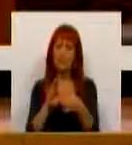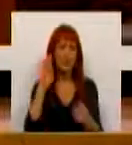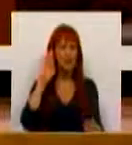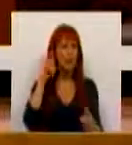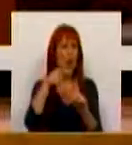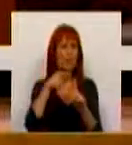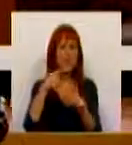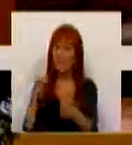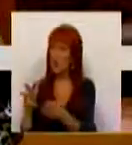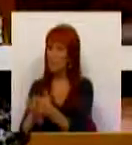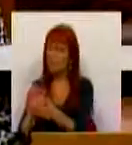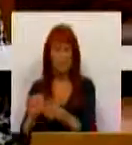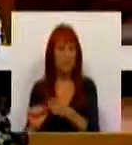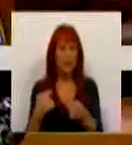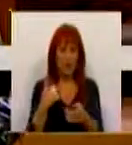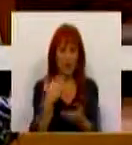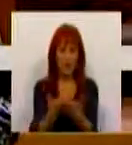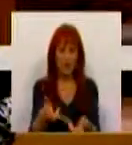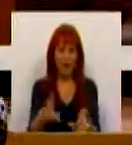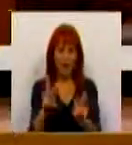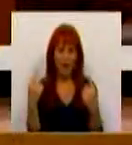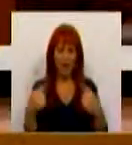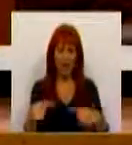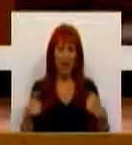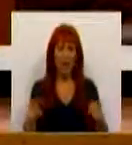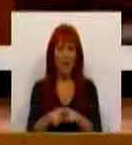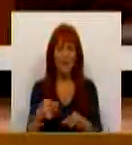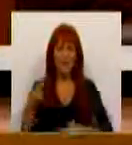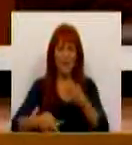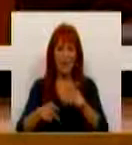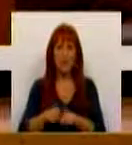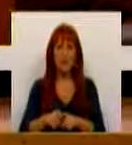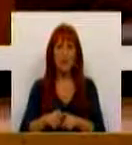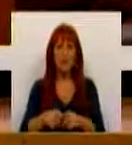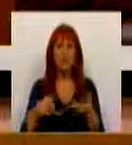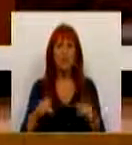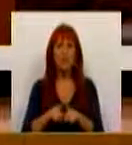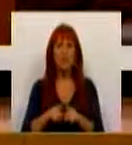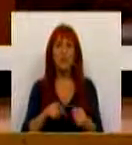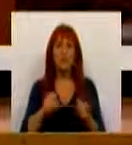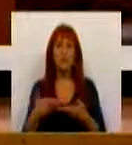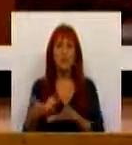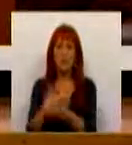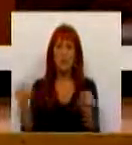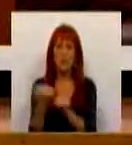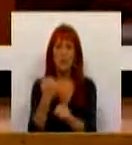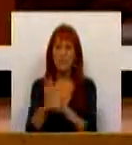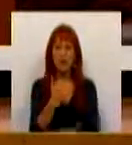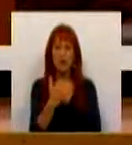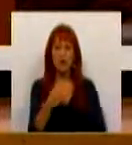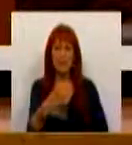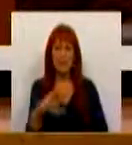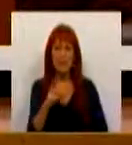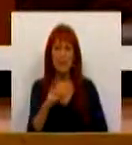a realidade que temos à nossa disposição na análise do Livro Verde sobre as Relações Laborais